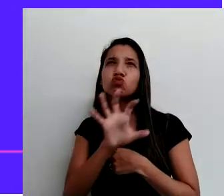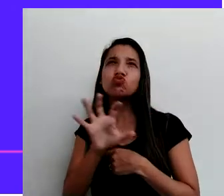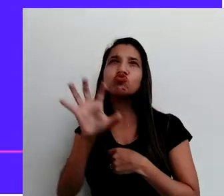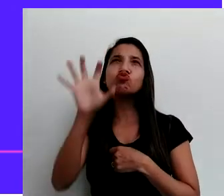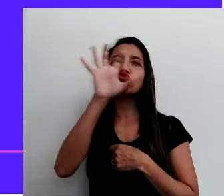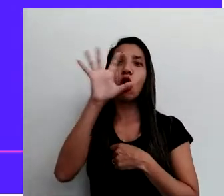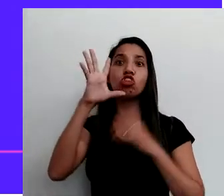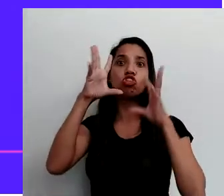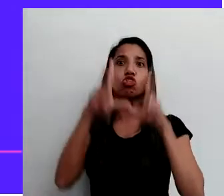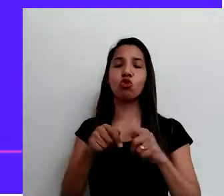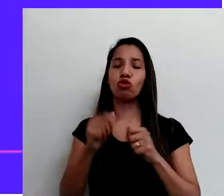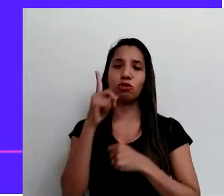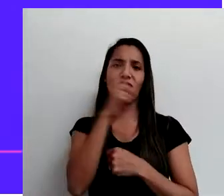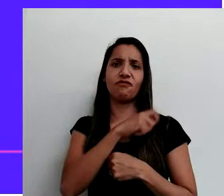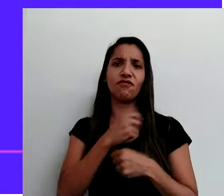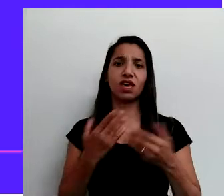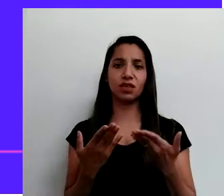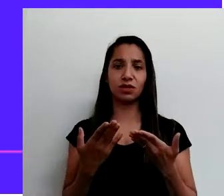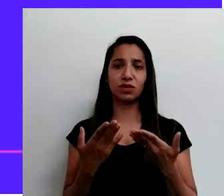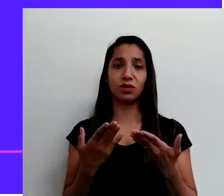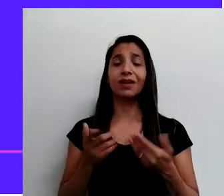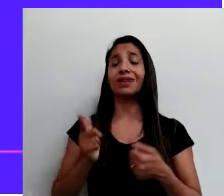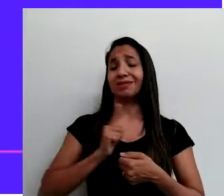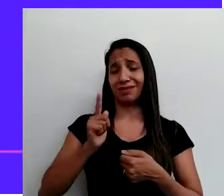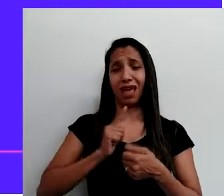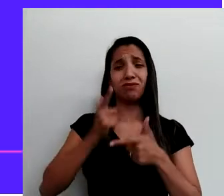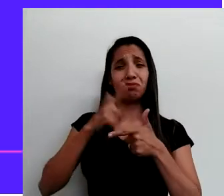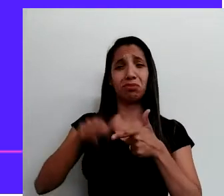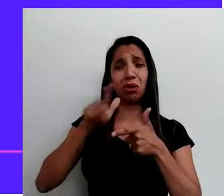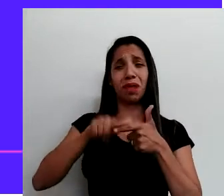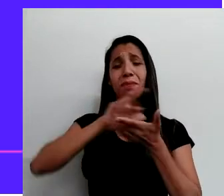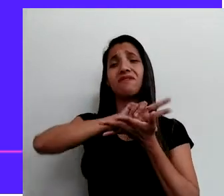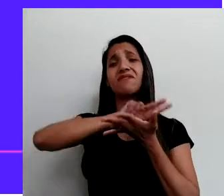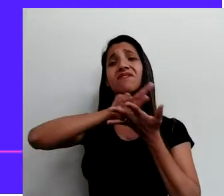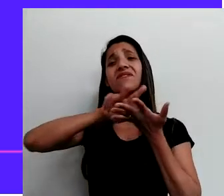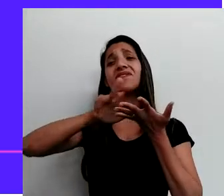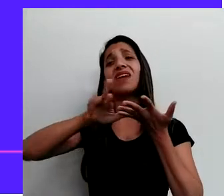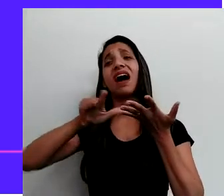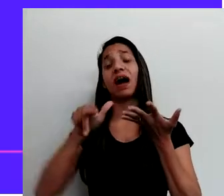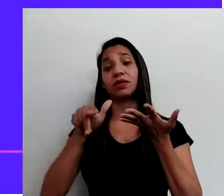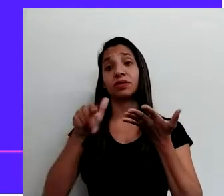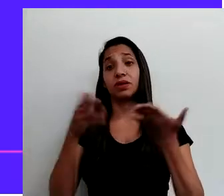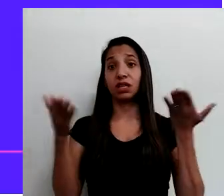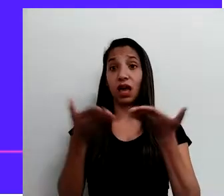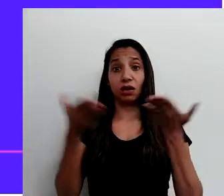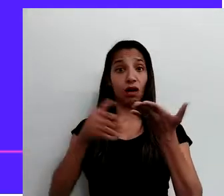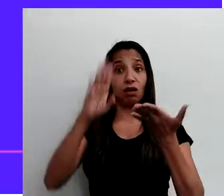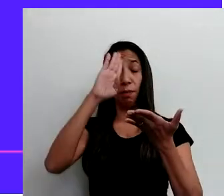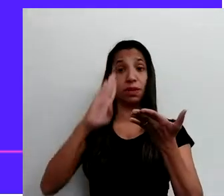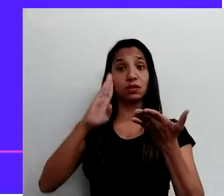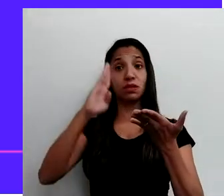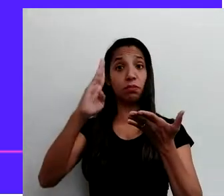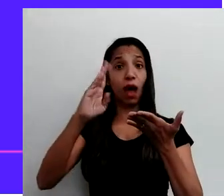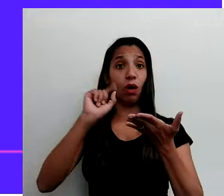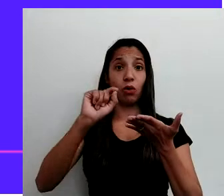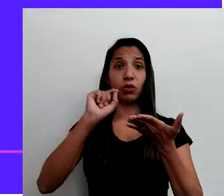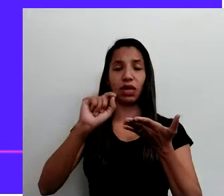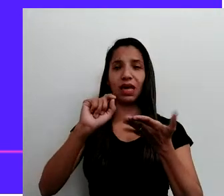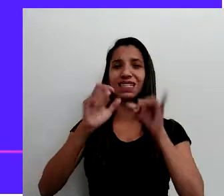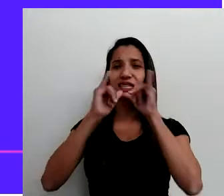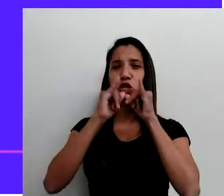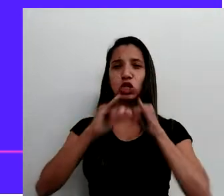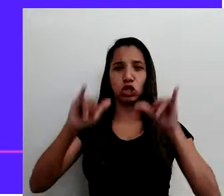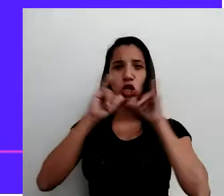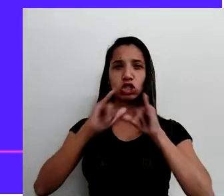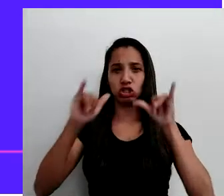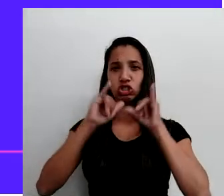a gente teve uma série de questões, e principalmente agora essa onda de notícias falsas que entra completamente sem filtro